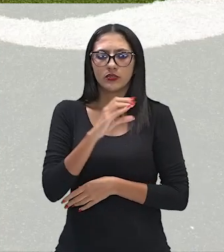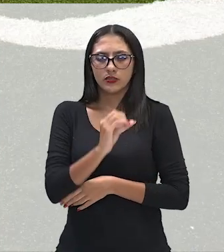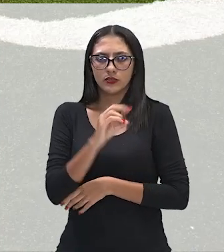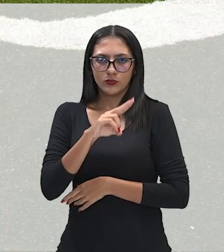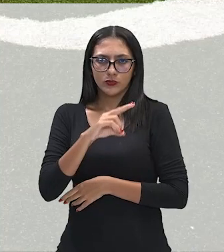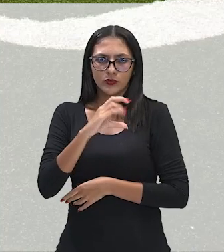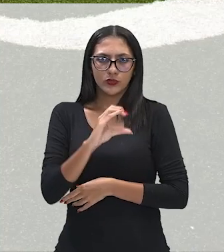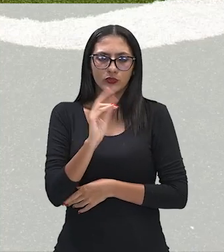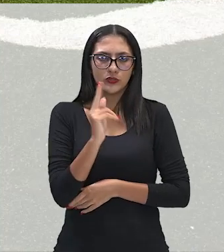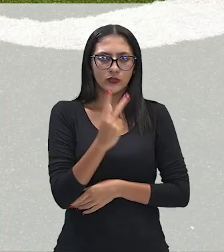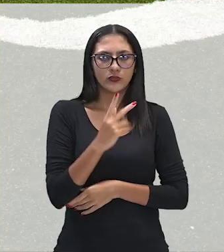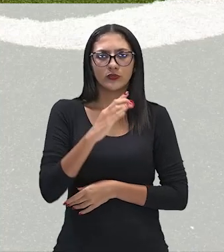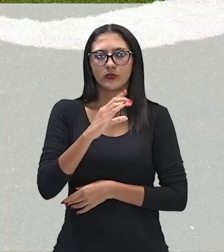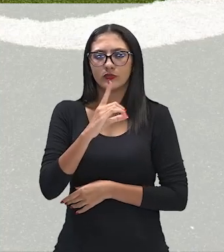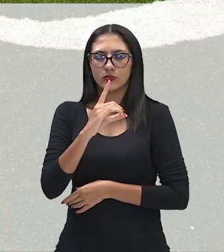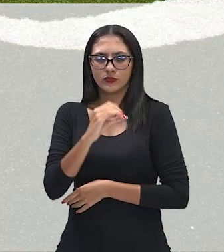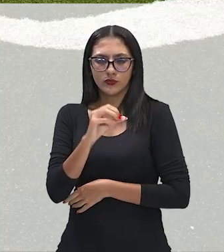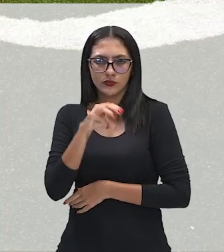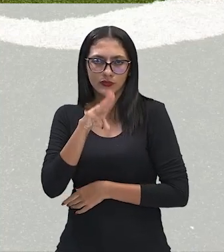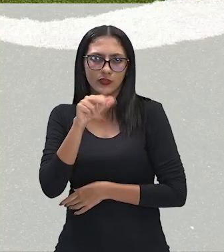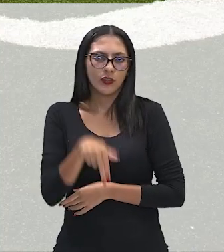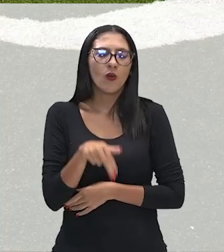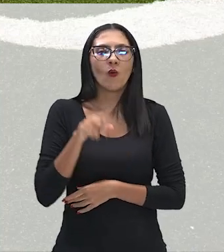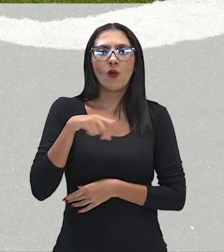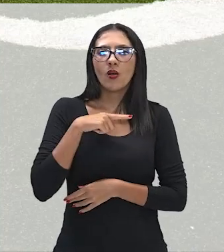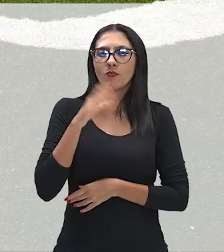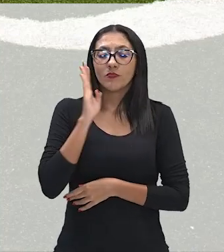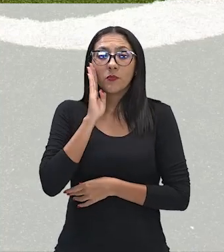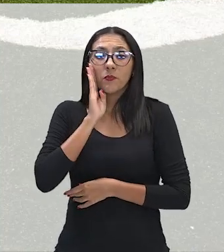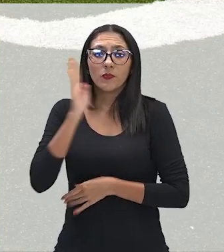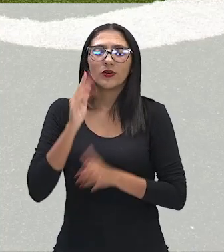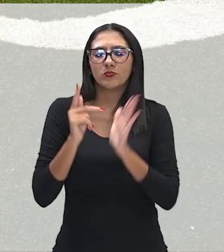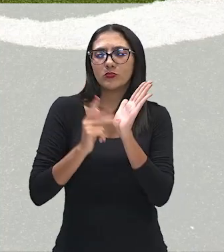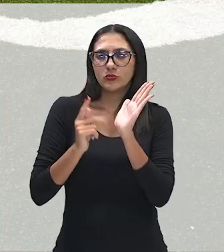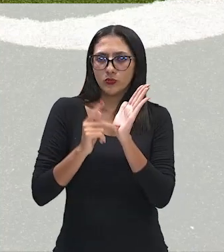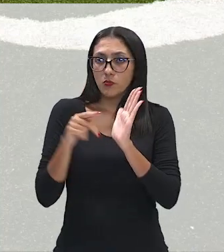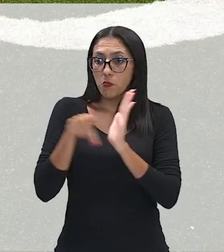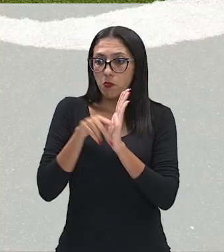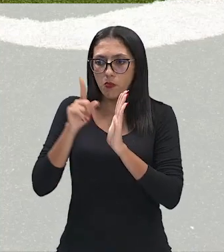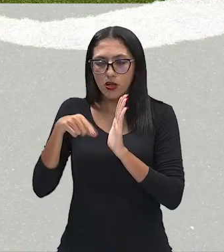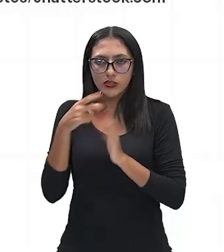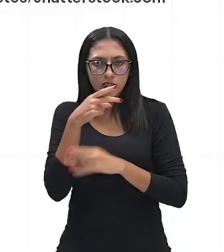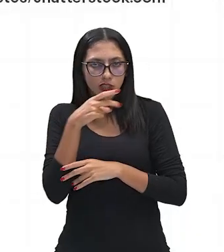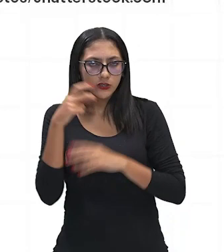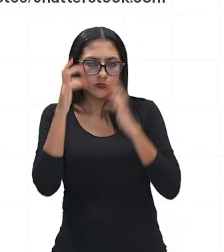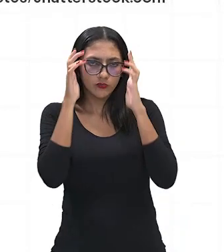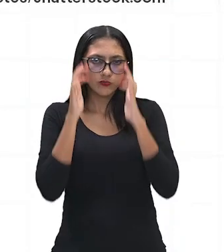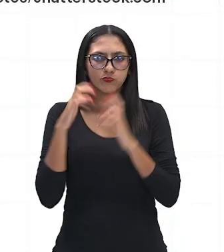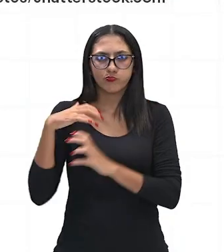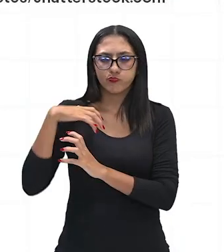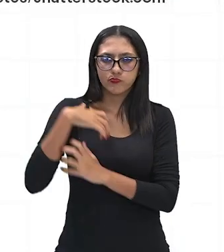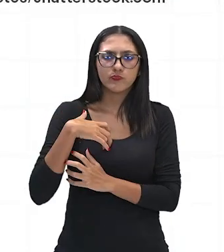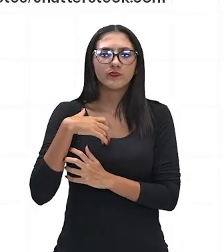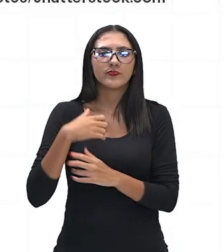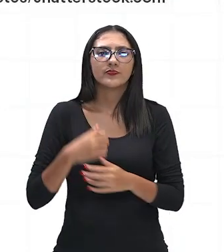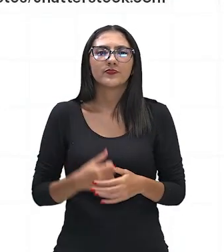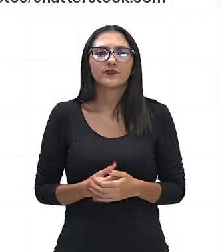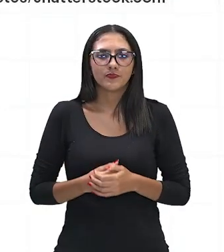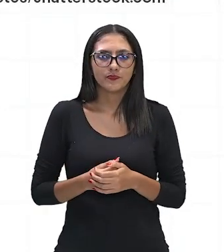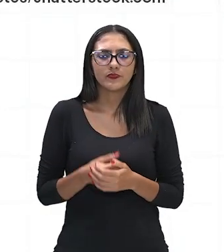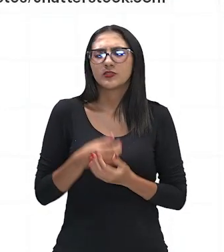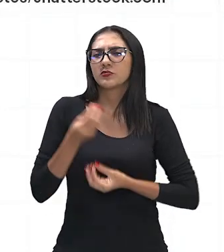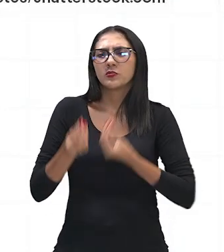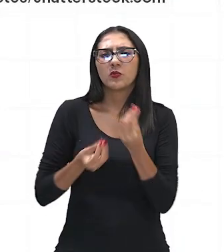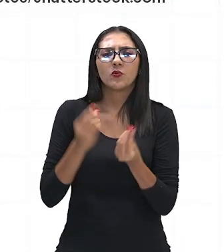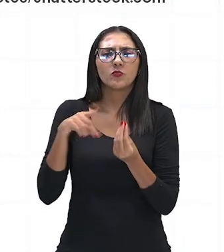principal forma de pontuação ali do futebol americano. E como é que surgiu, né? Como é que surgiu essa